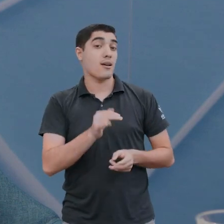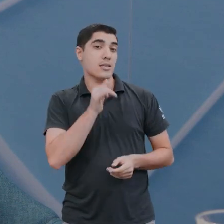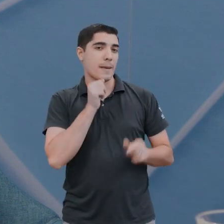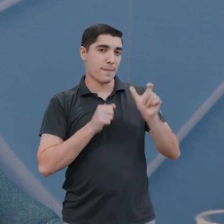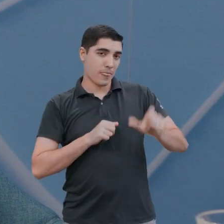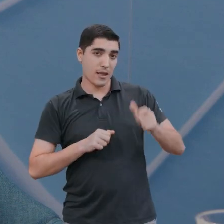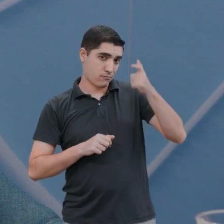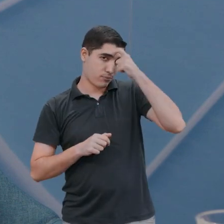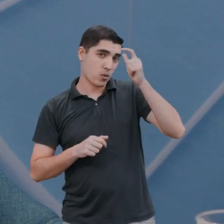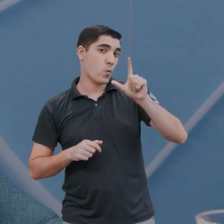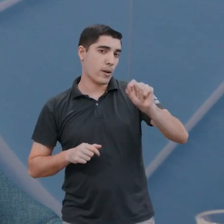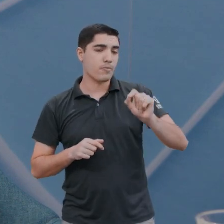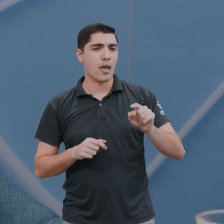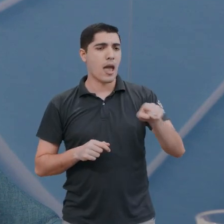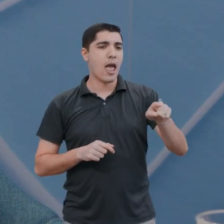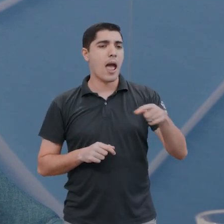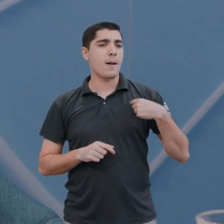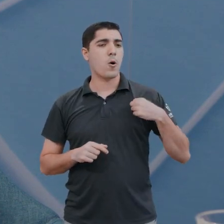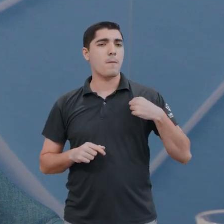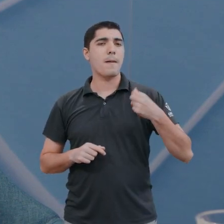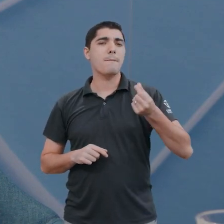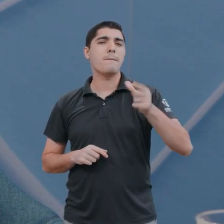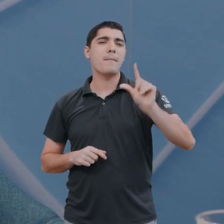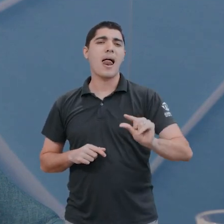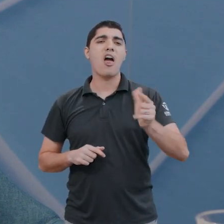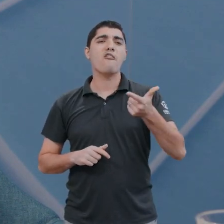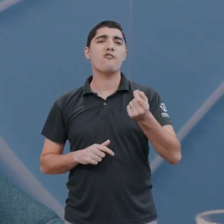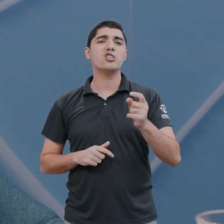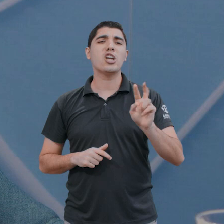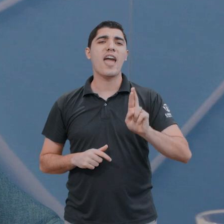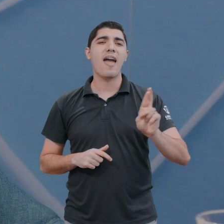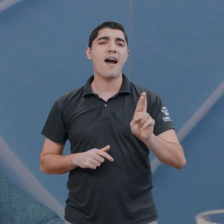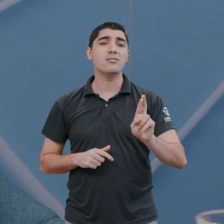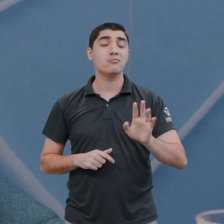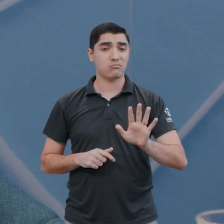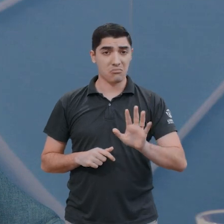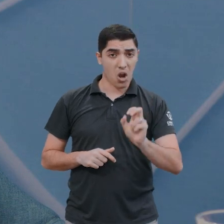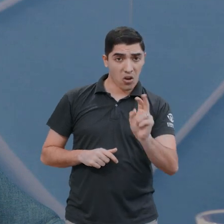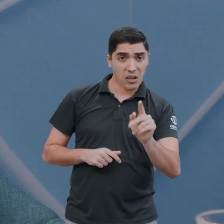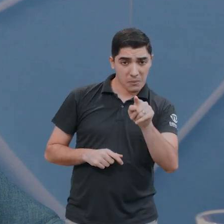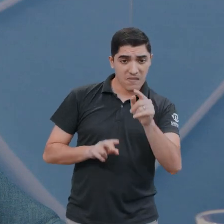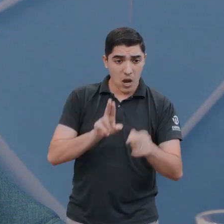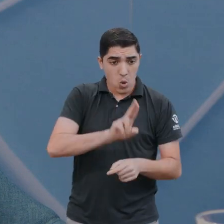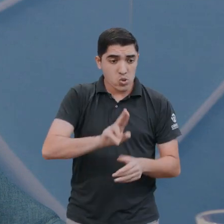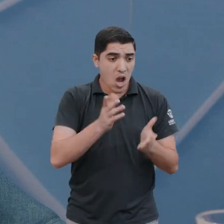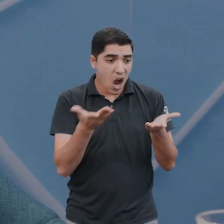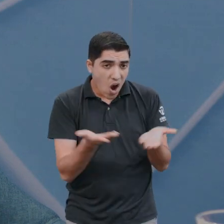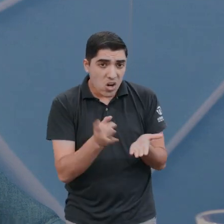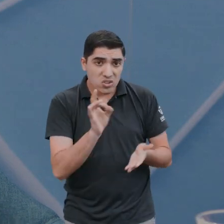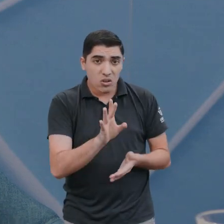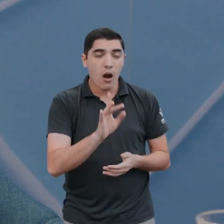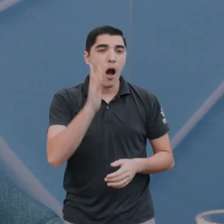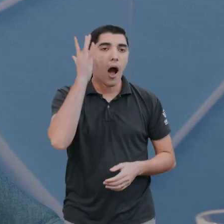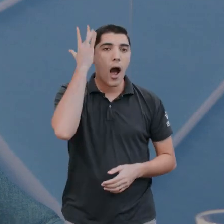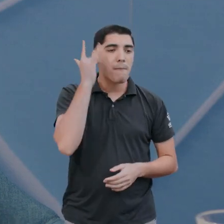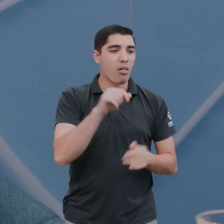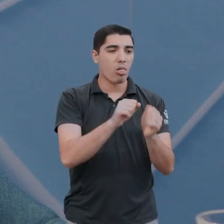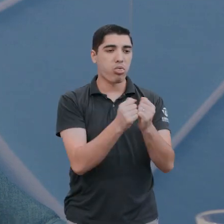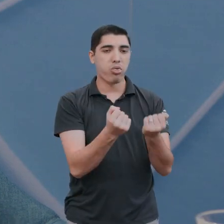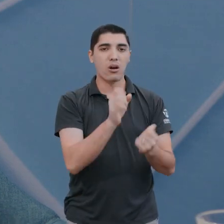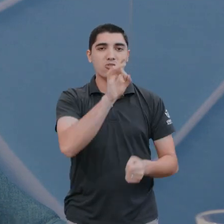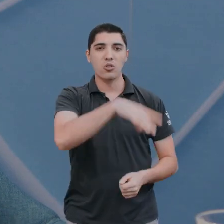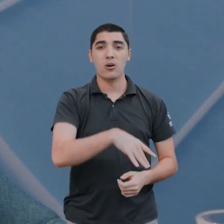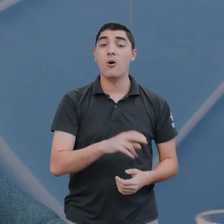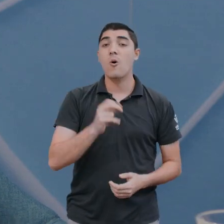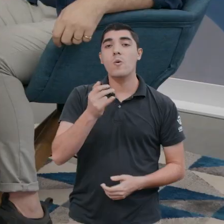uma consciência de uma peça barata é aquela de R$20. Ela não vai ser barata se só utilizar agora e descartar amanhã. Ou